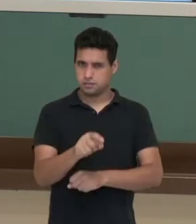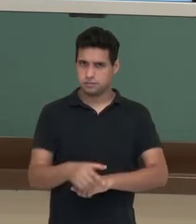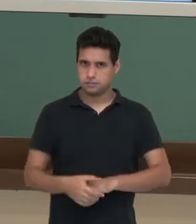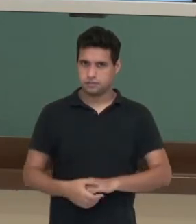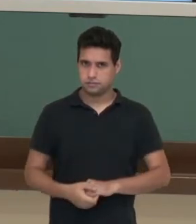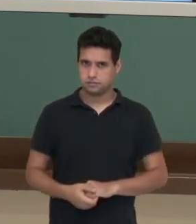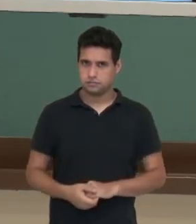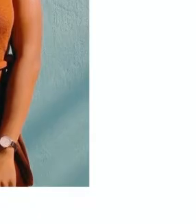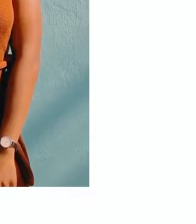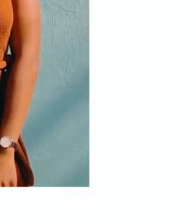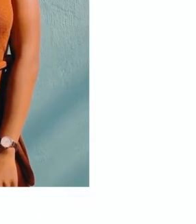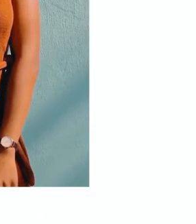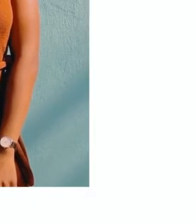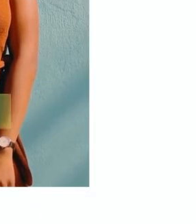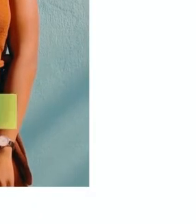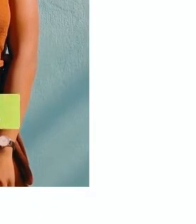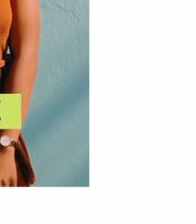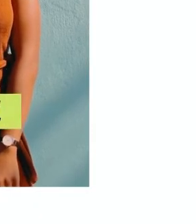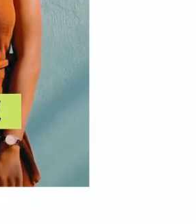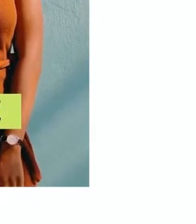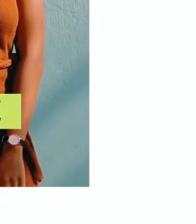pouco.